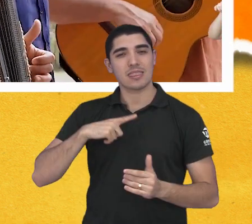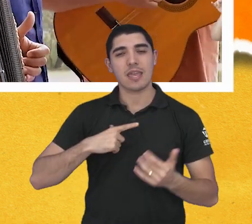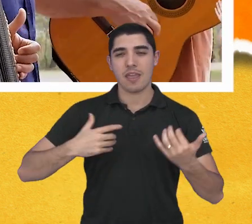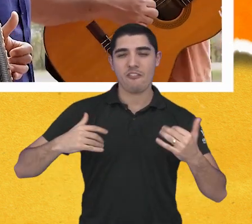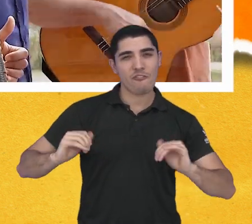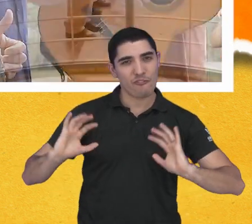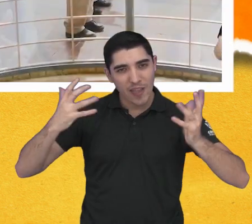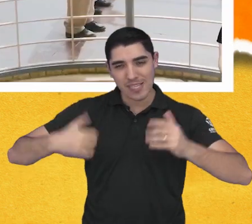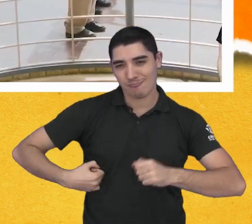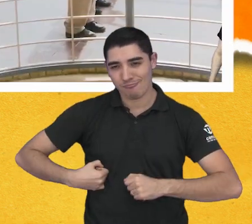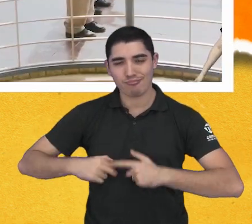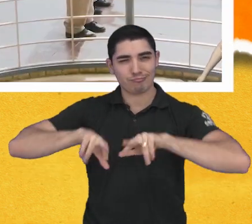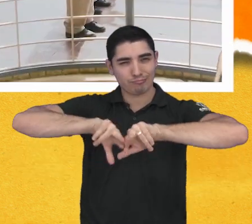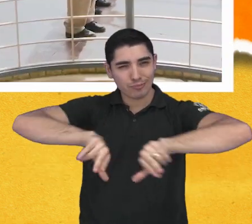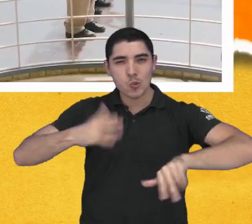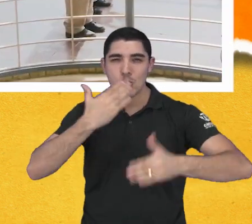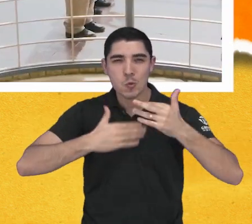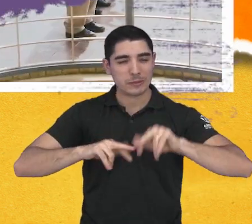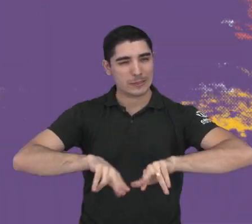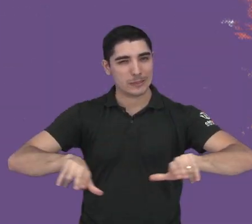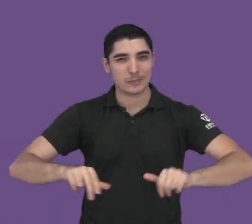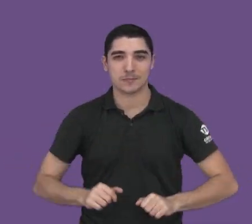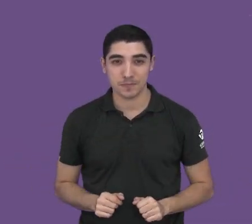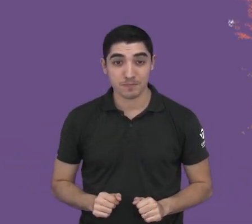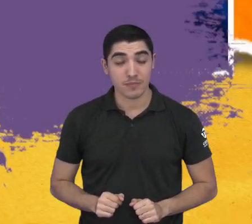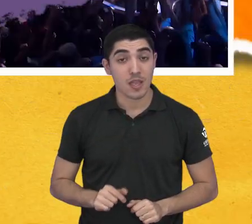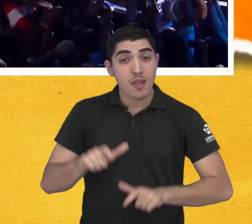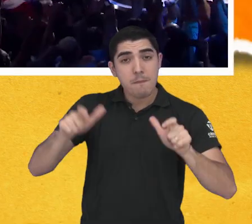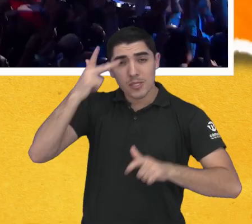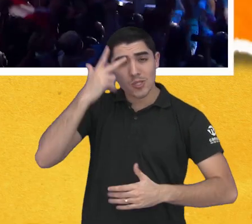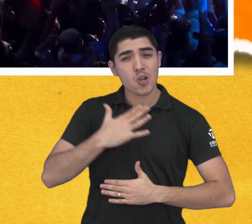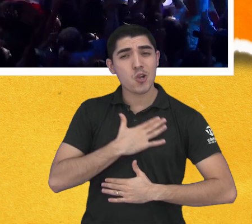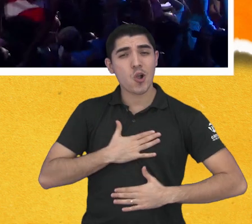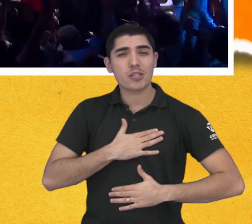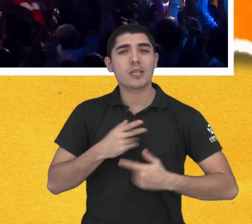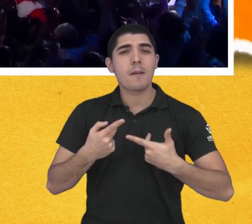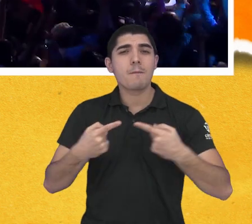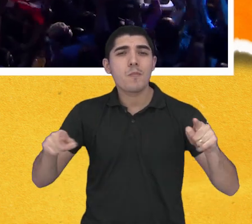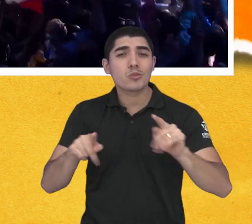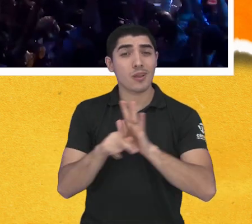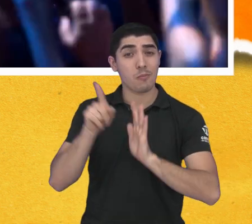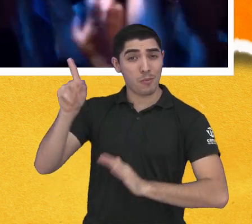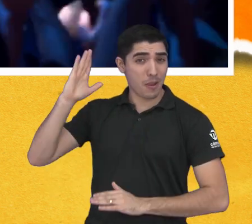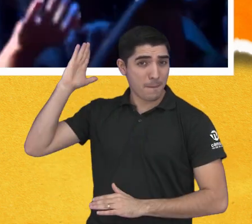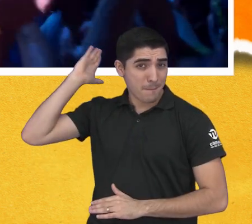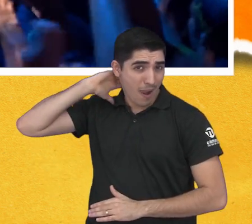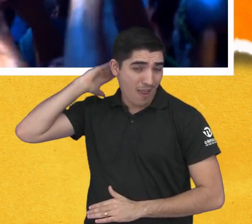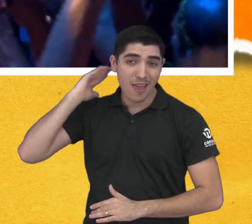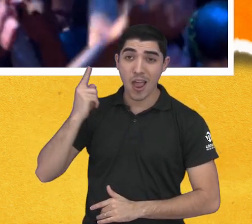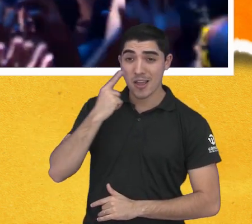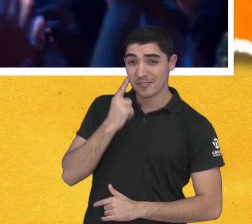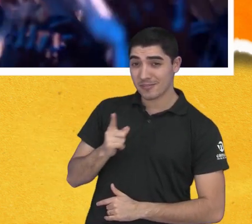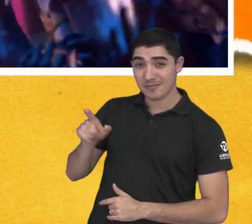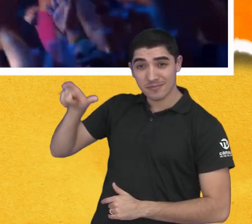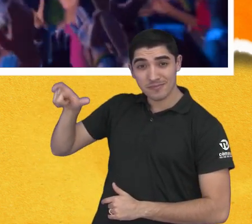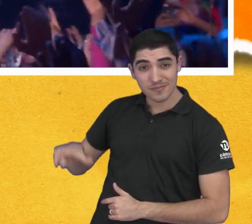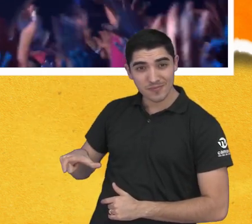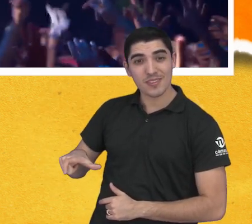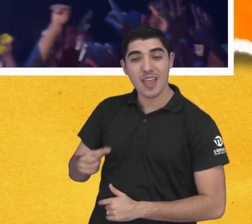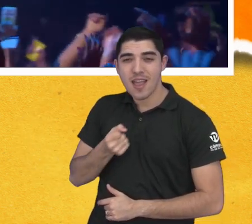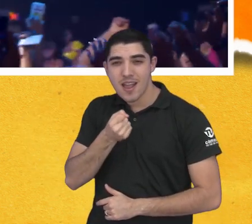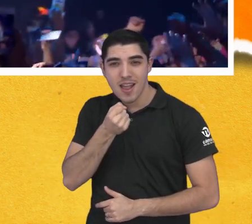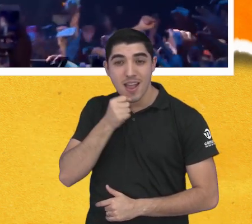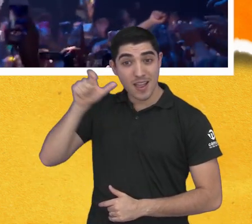muita música, dança, fogueira e comidas típicas. E os fãs da música paraense têm um encontro marcado com a rainha do